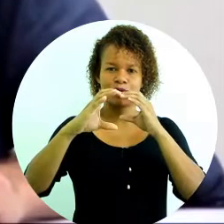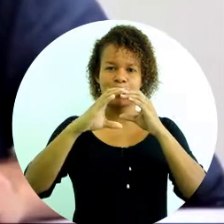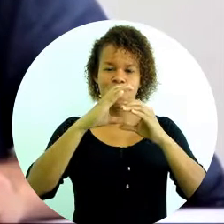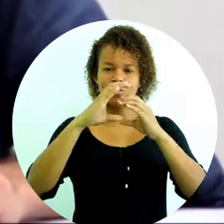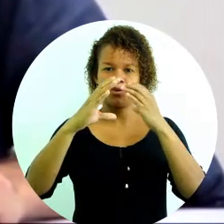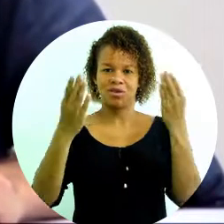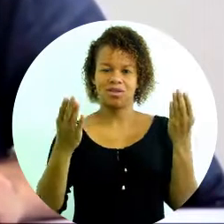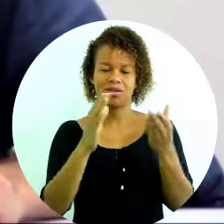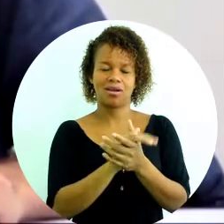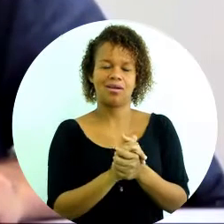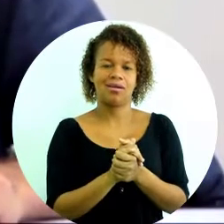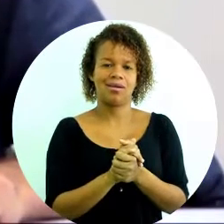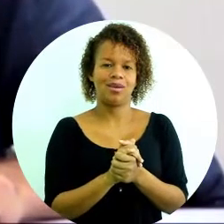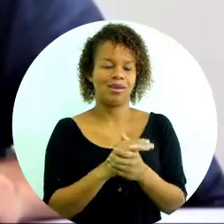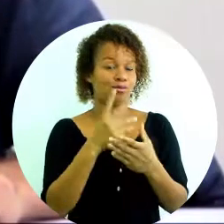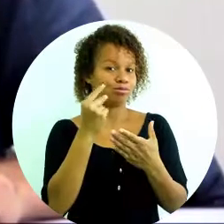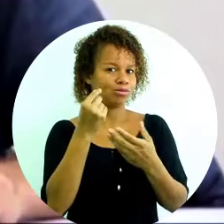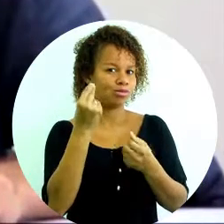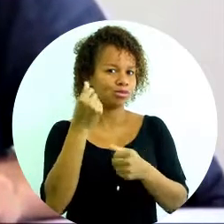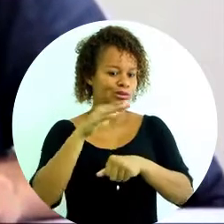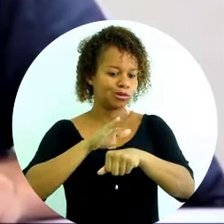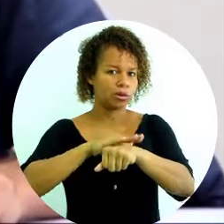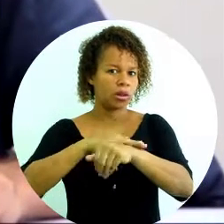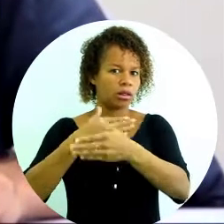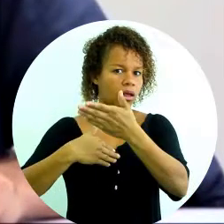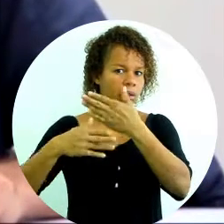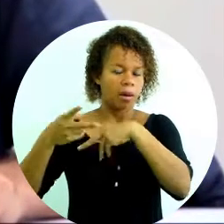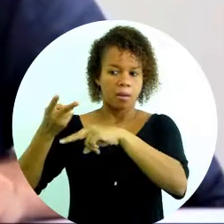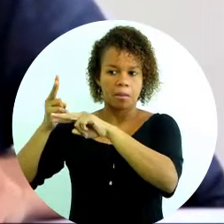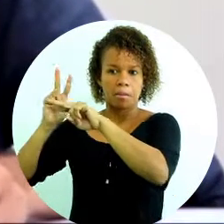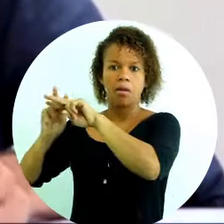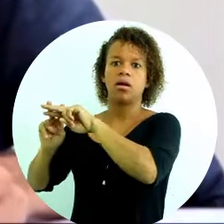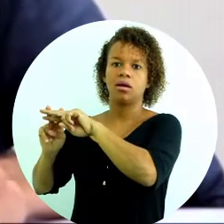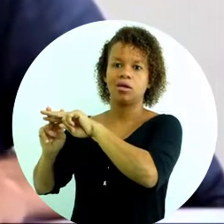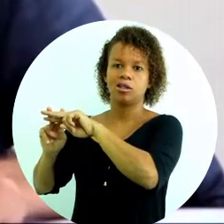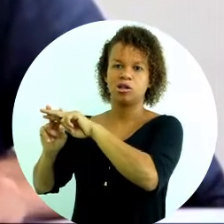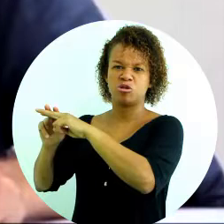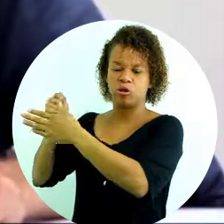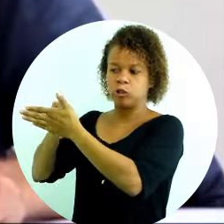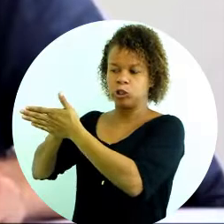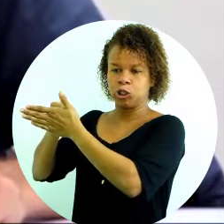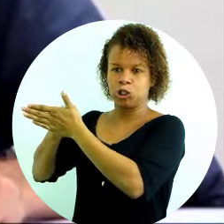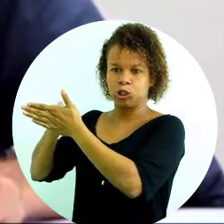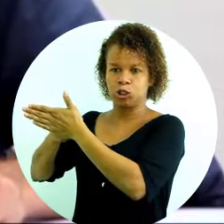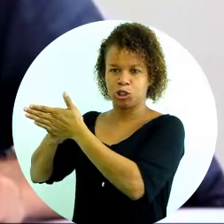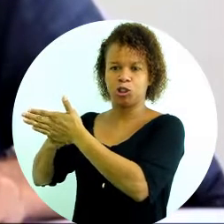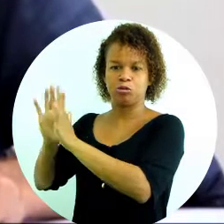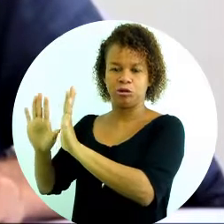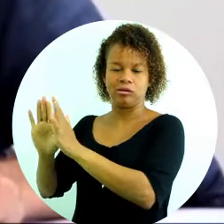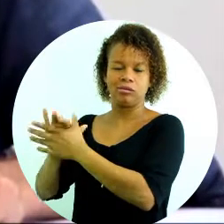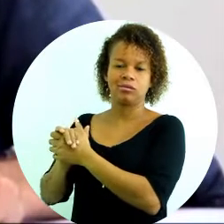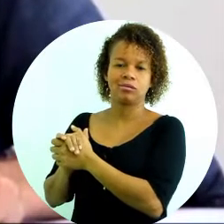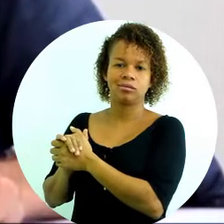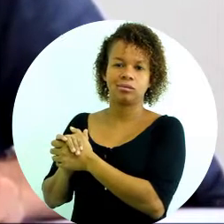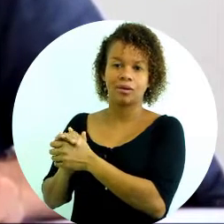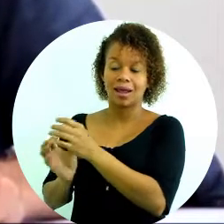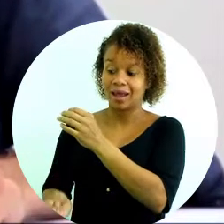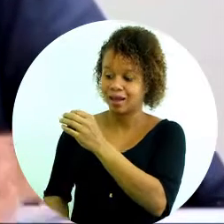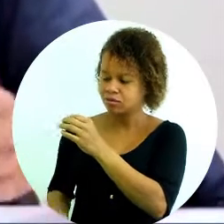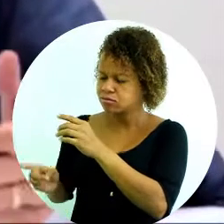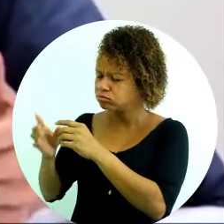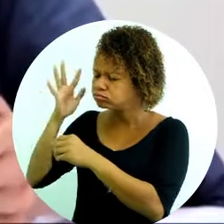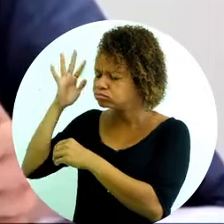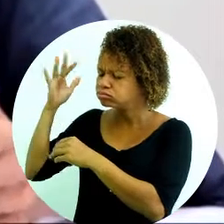Partido Comunista Italiano e que durante muito tempo passou preso devido ao regime fascista de